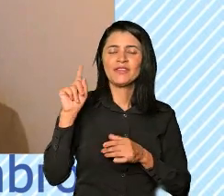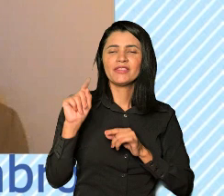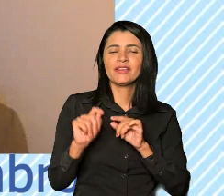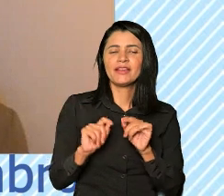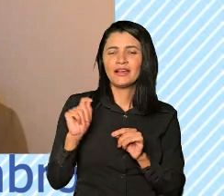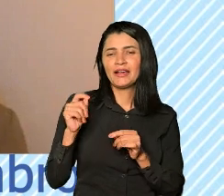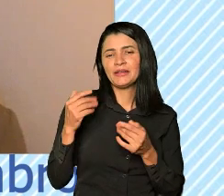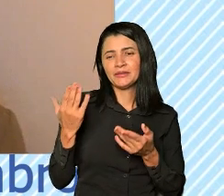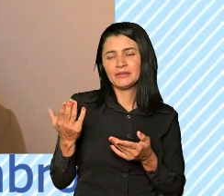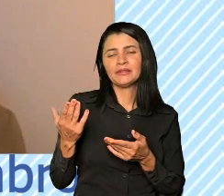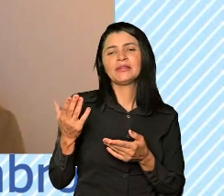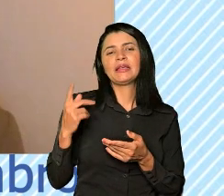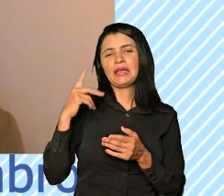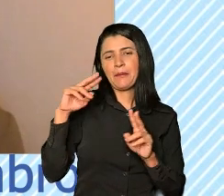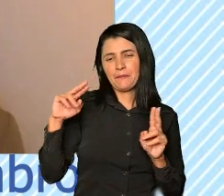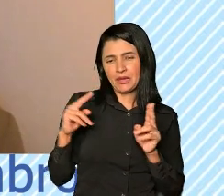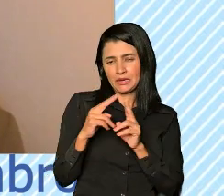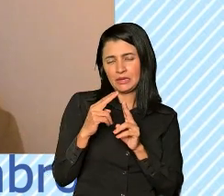Universidade de